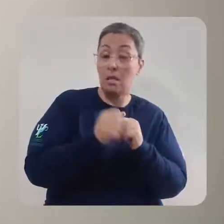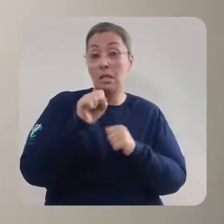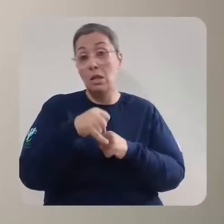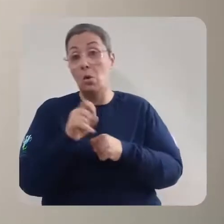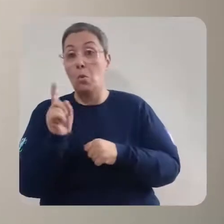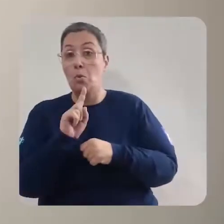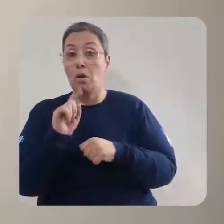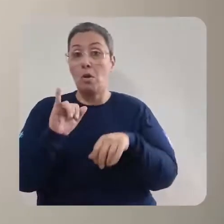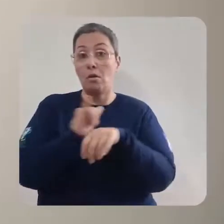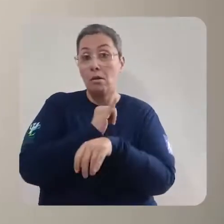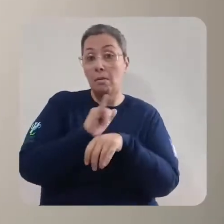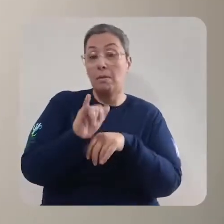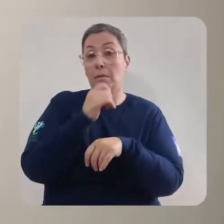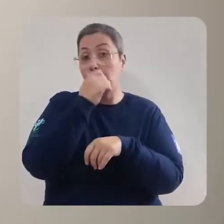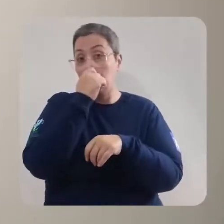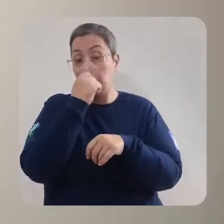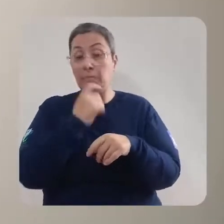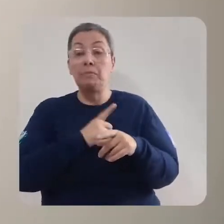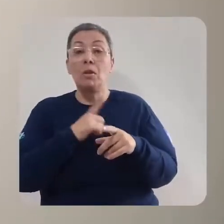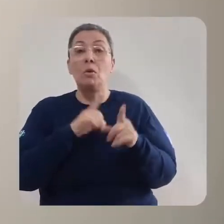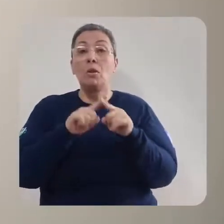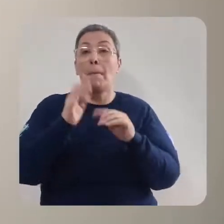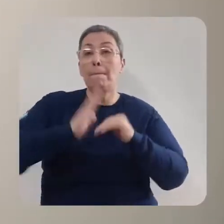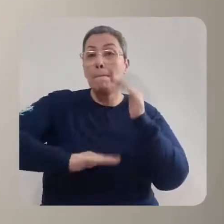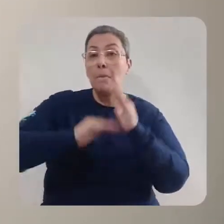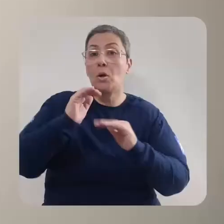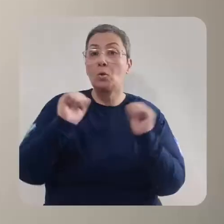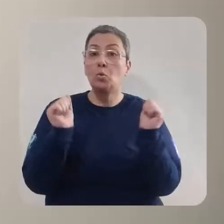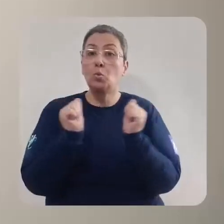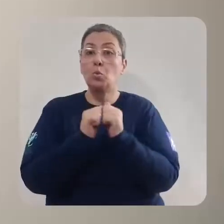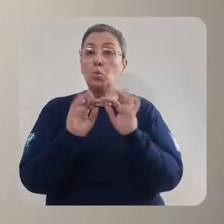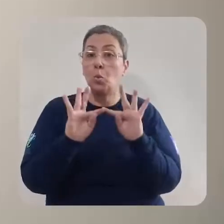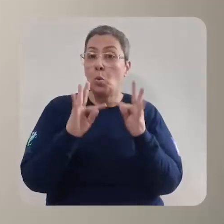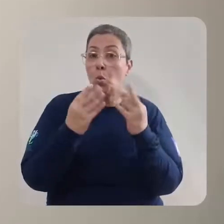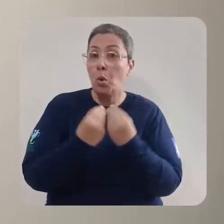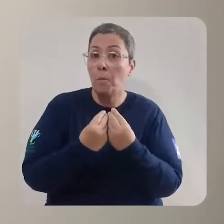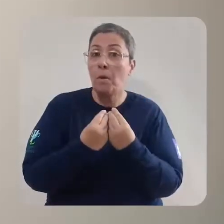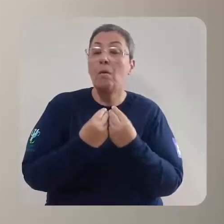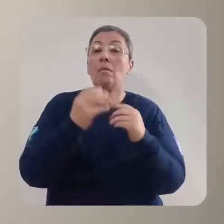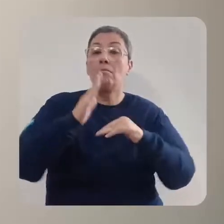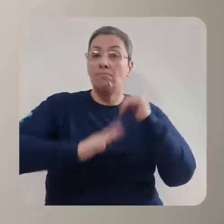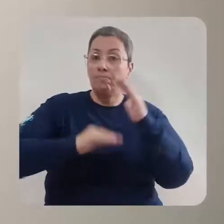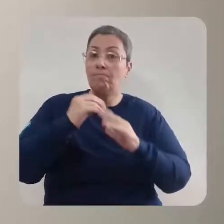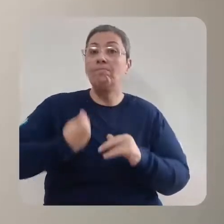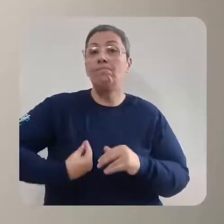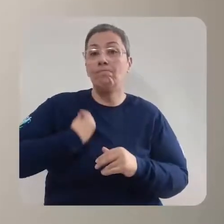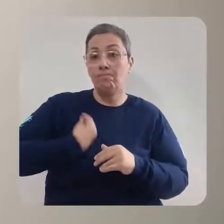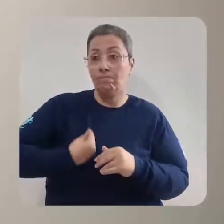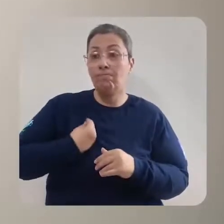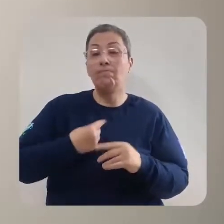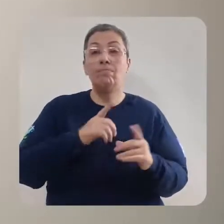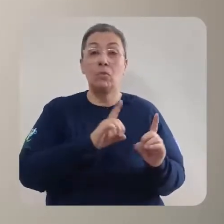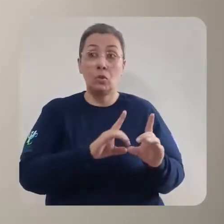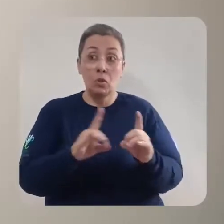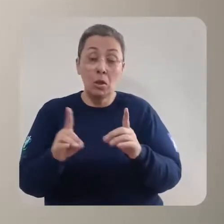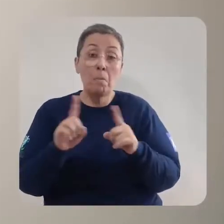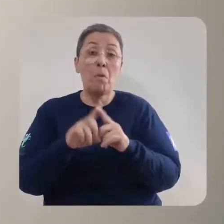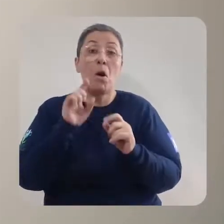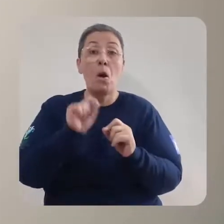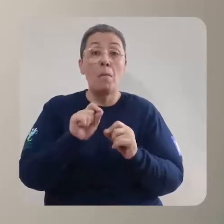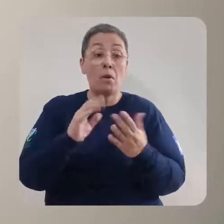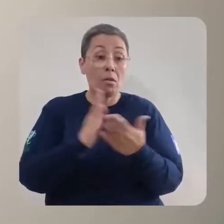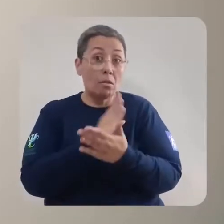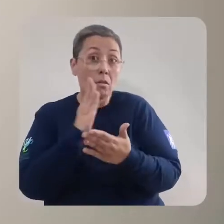não. Essas estratégias que a gente fala das ações junto com a família, das atividades de vida diária, elas podem vir